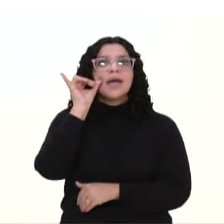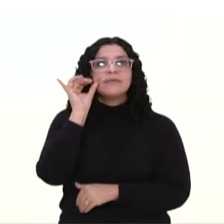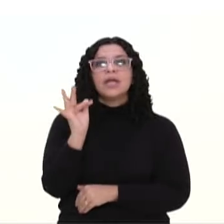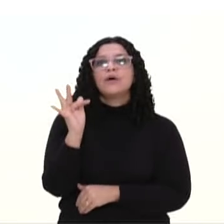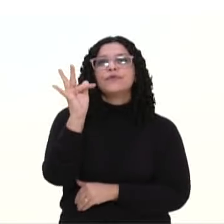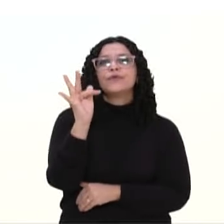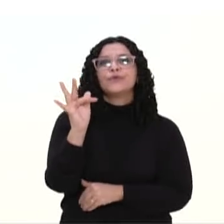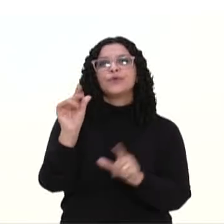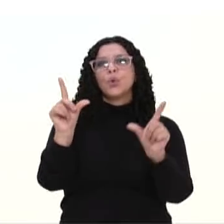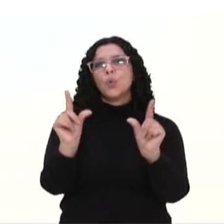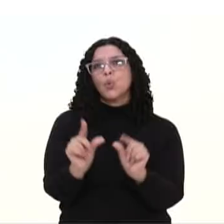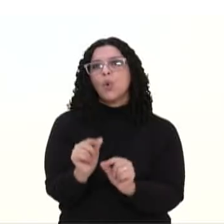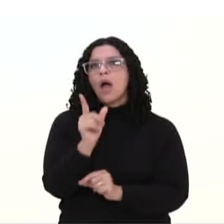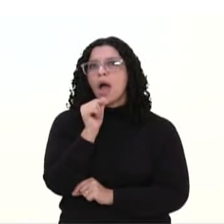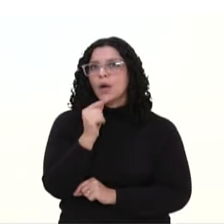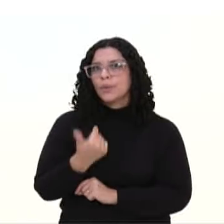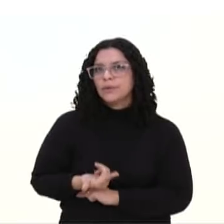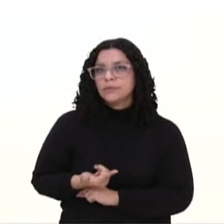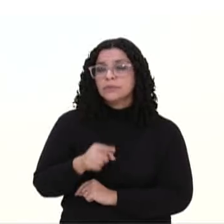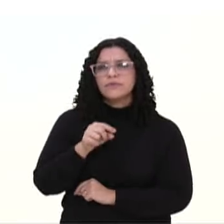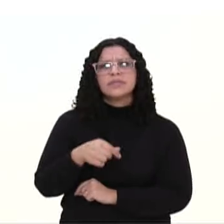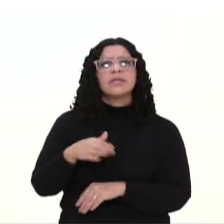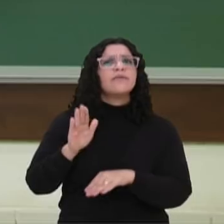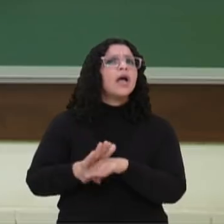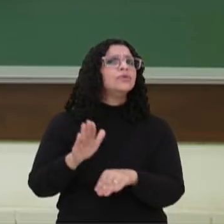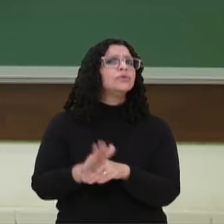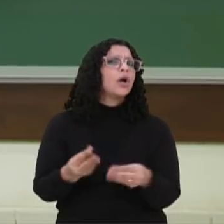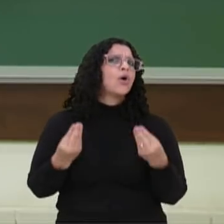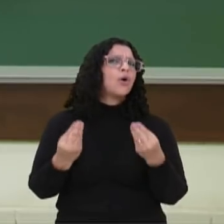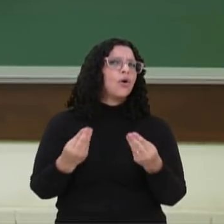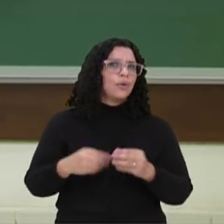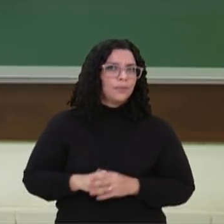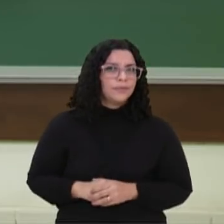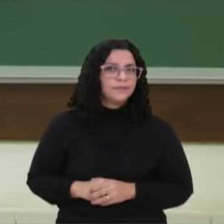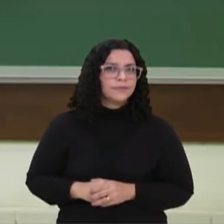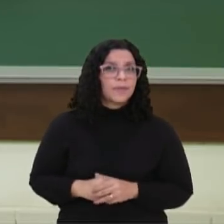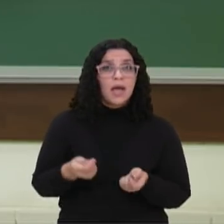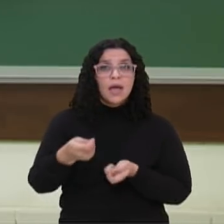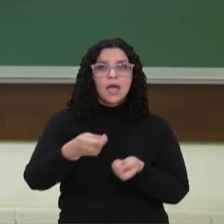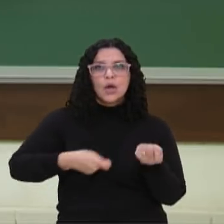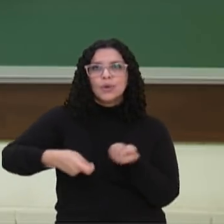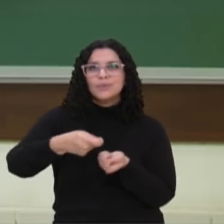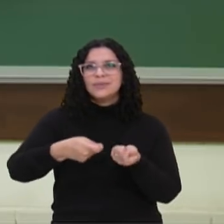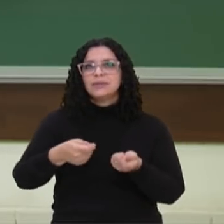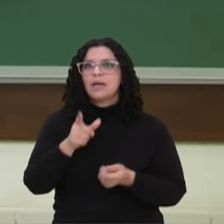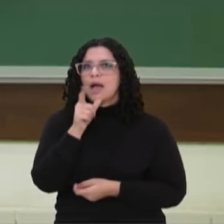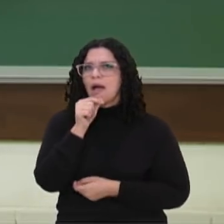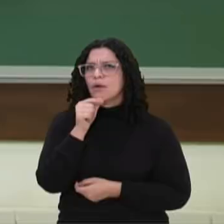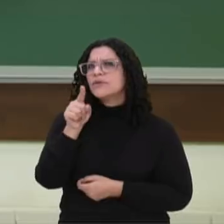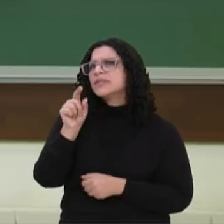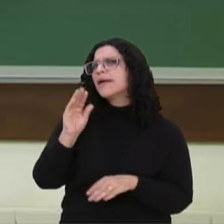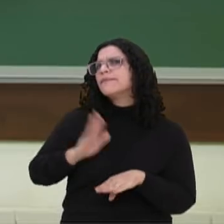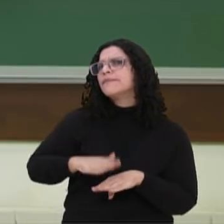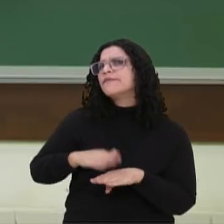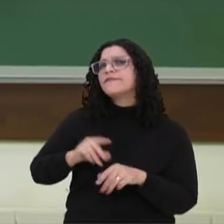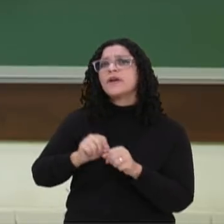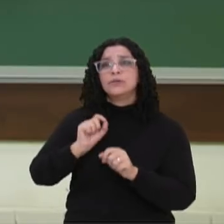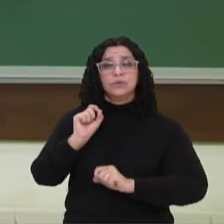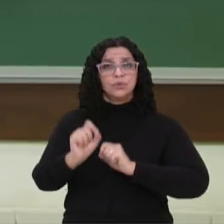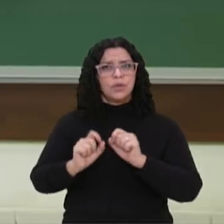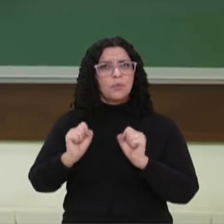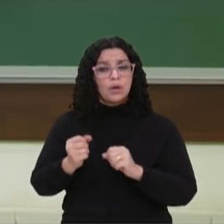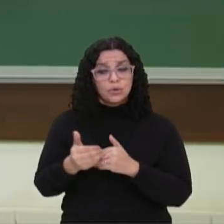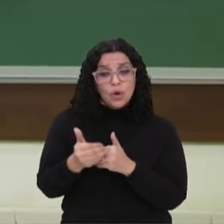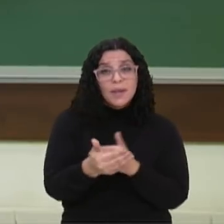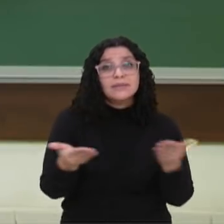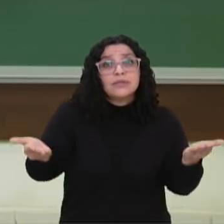isso aconteça? Qual é a sua colaboração para a economia dessa água? O que você pode fazer a